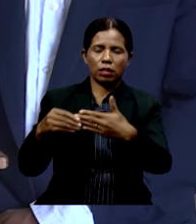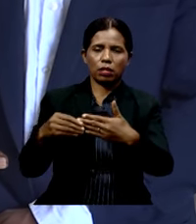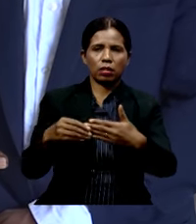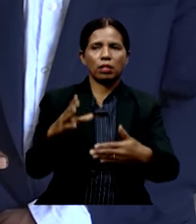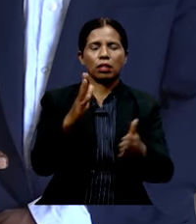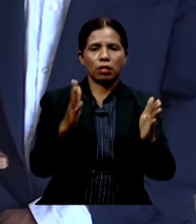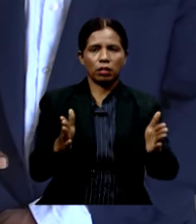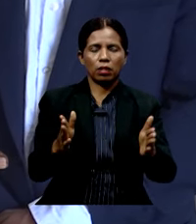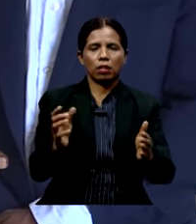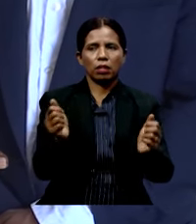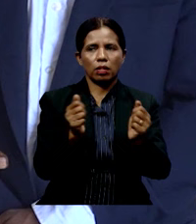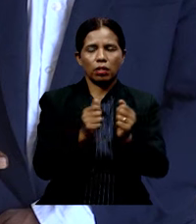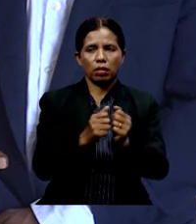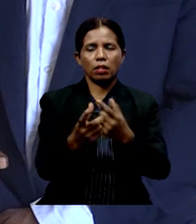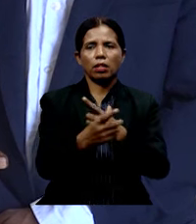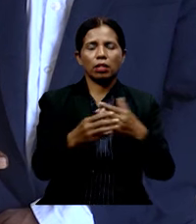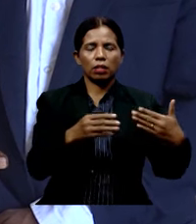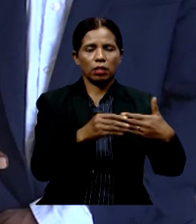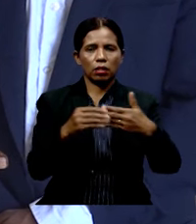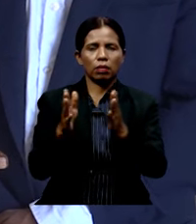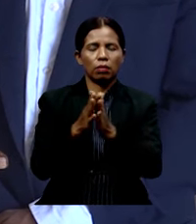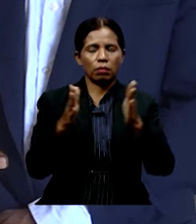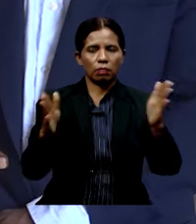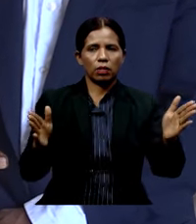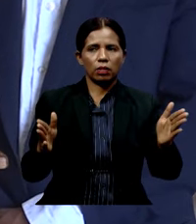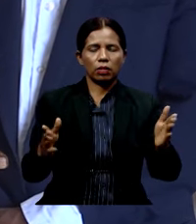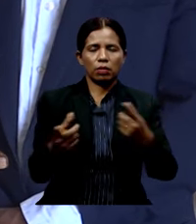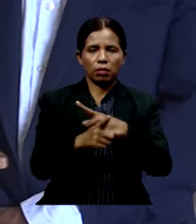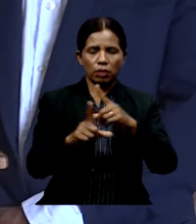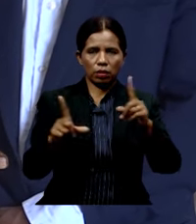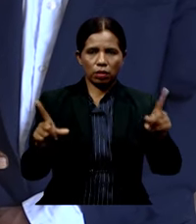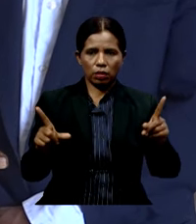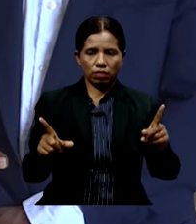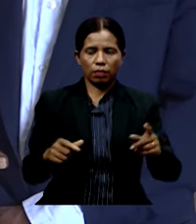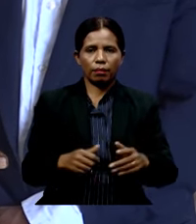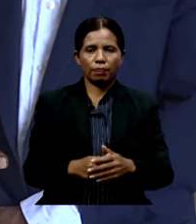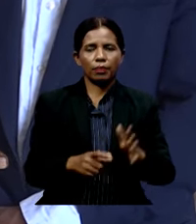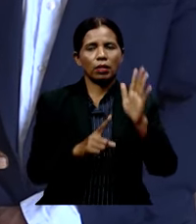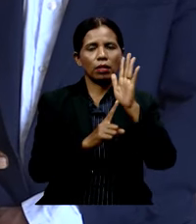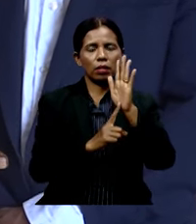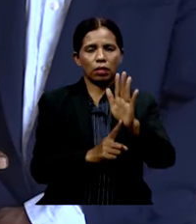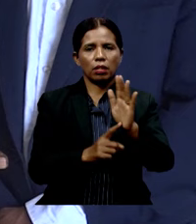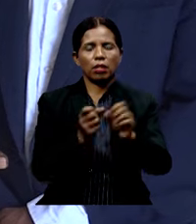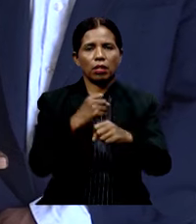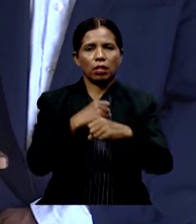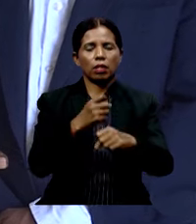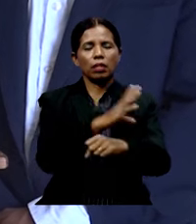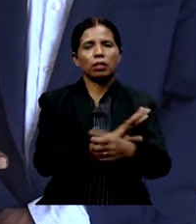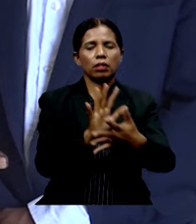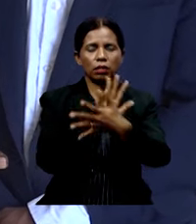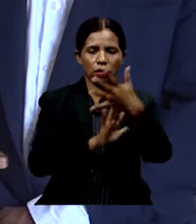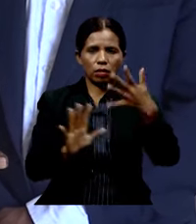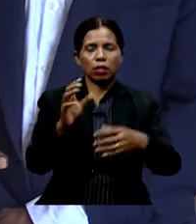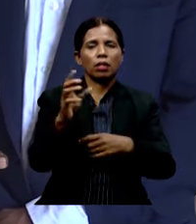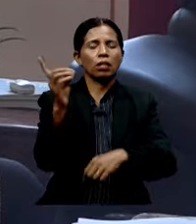nomos líder bot e a luta libertação nian. Transmissão Talk Show né, realiza o de comemora aniversário